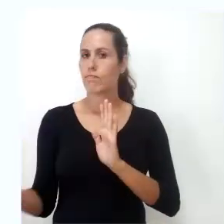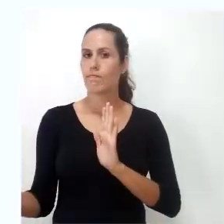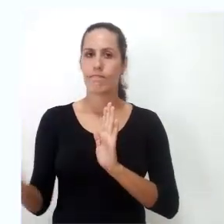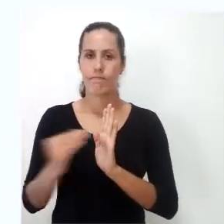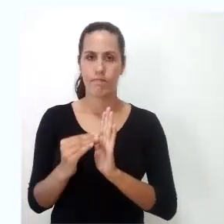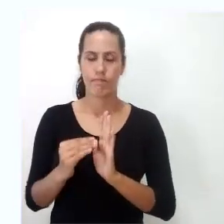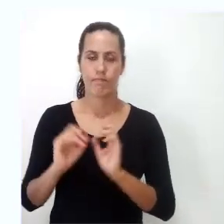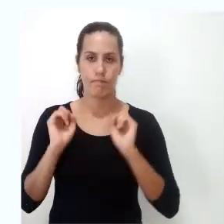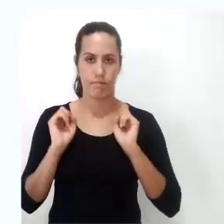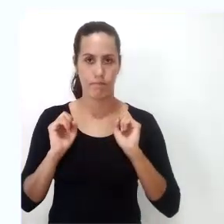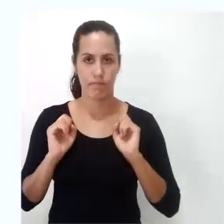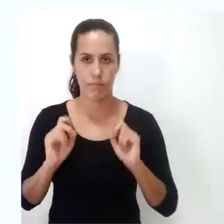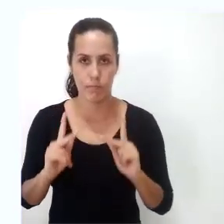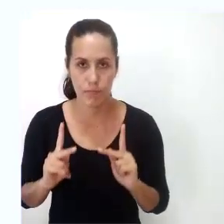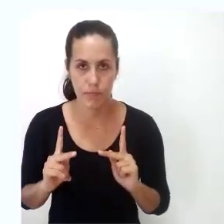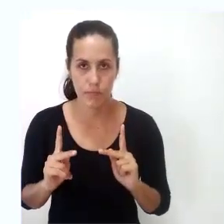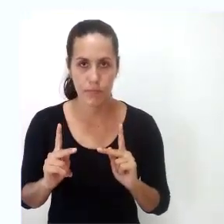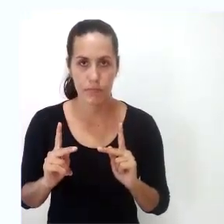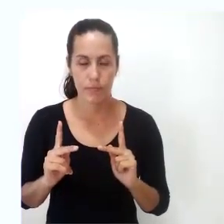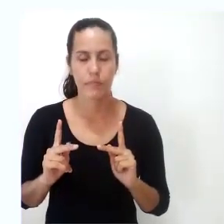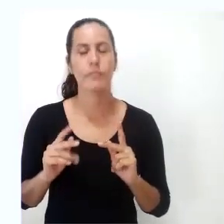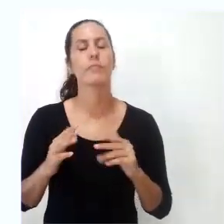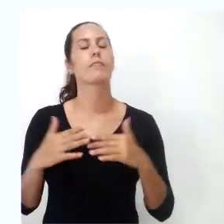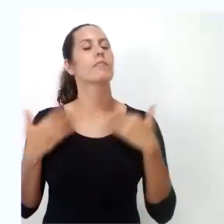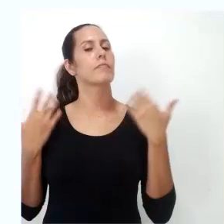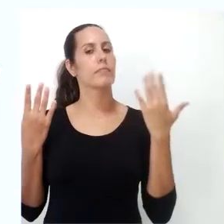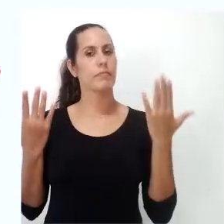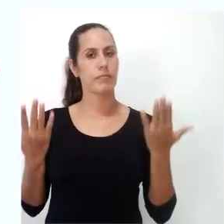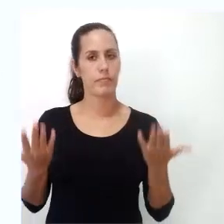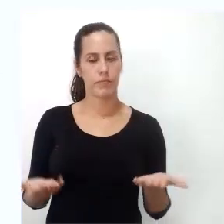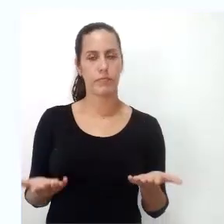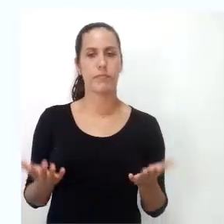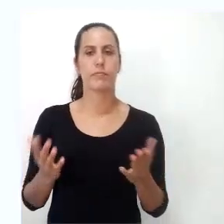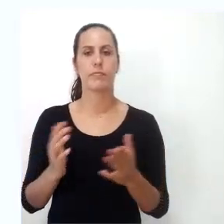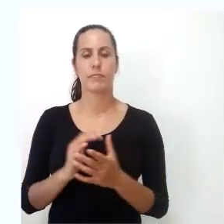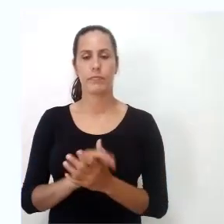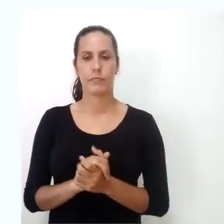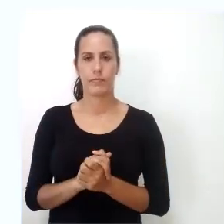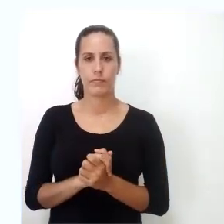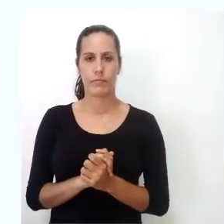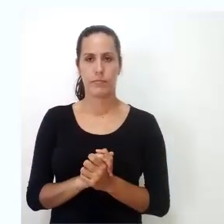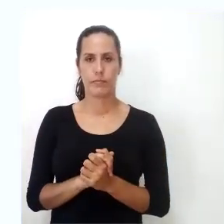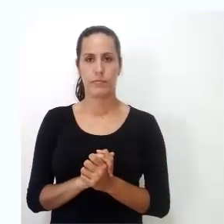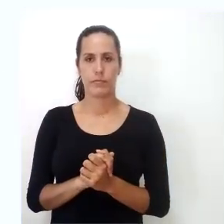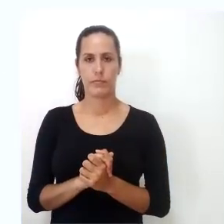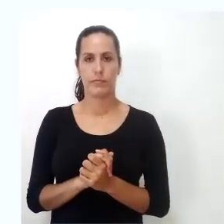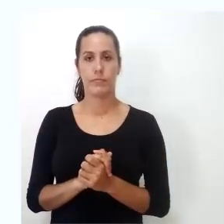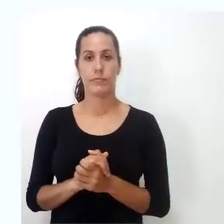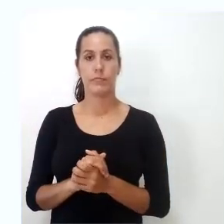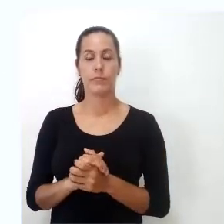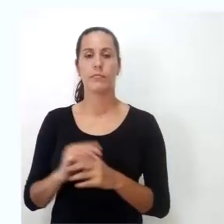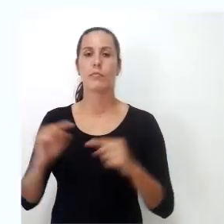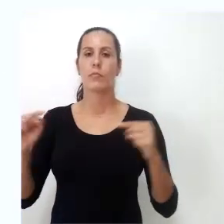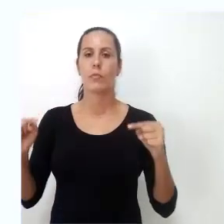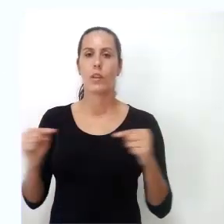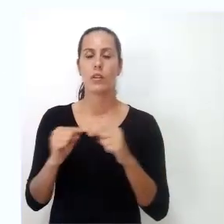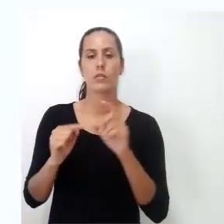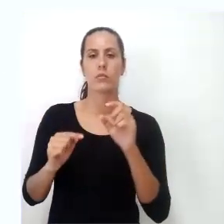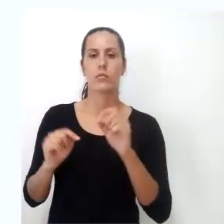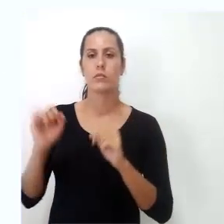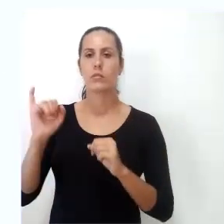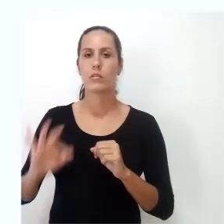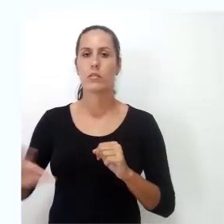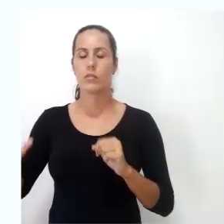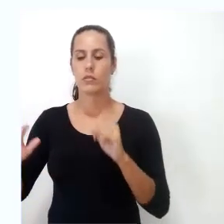Então, esses últimos, que são aqueles que vão combinar as imagens e as palavras, são chamados de